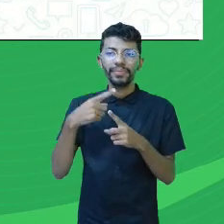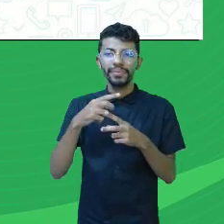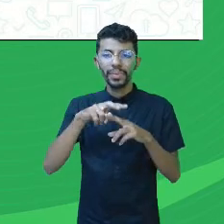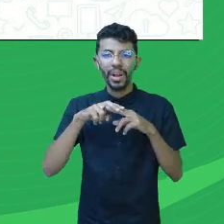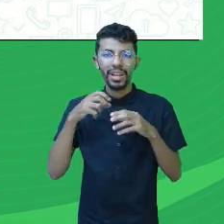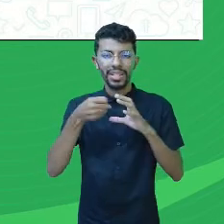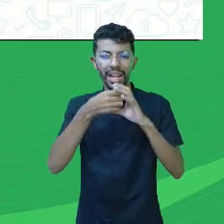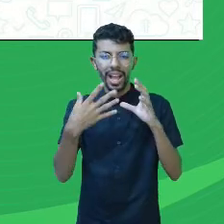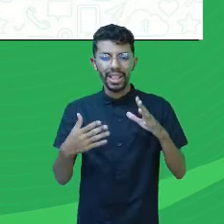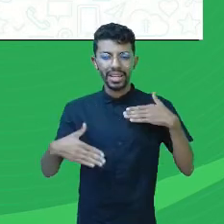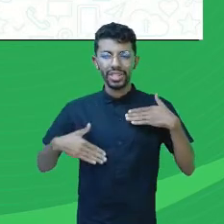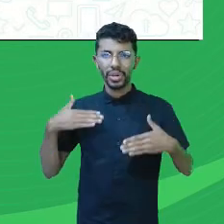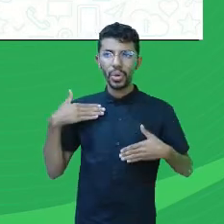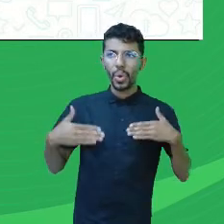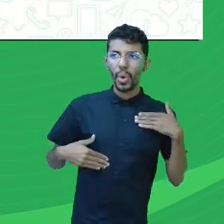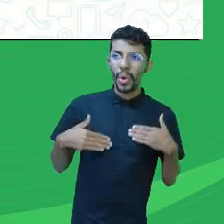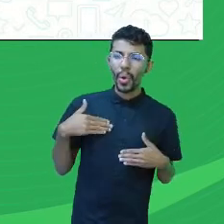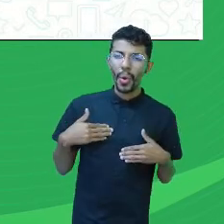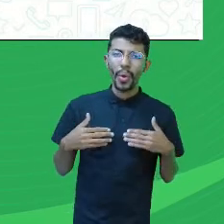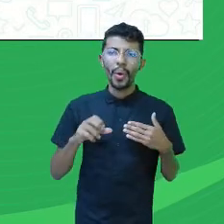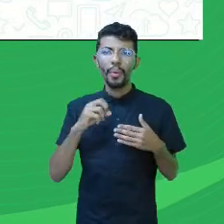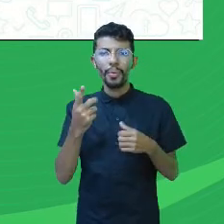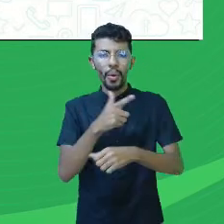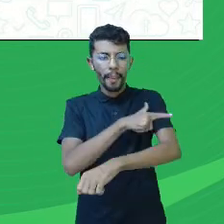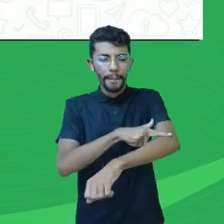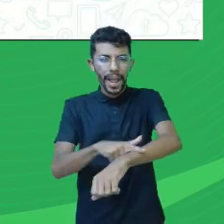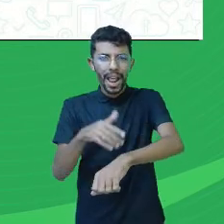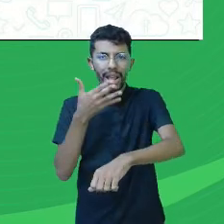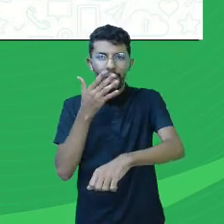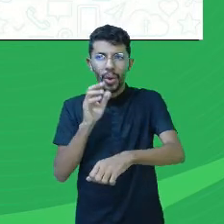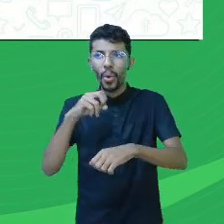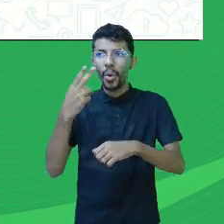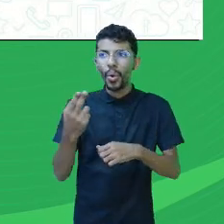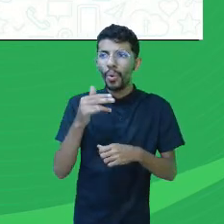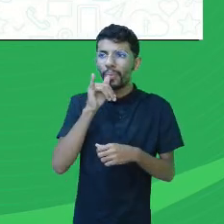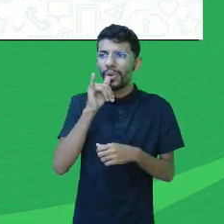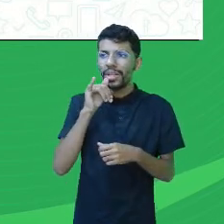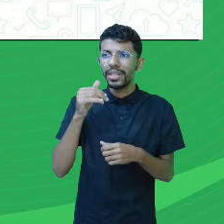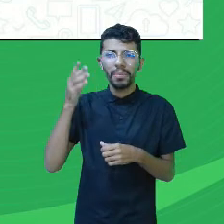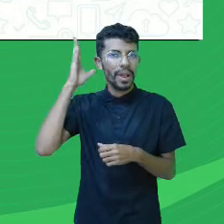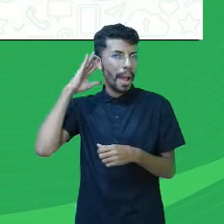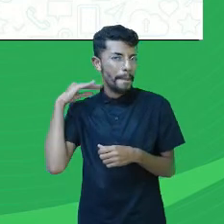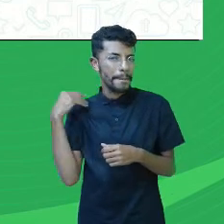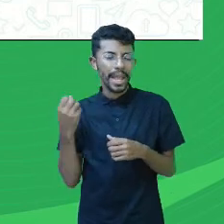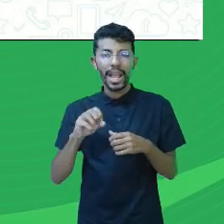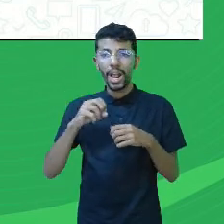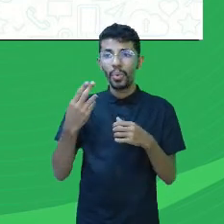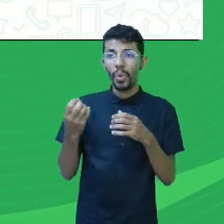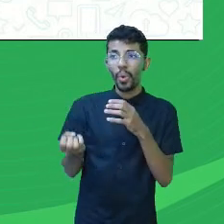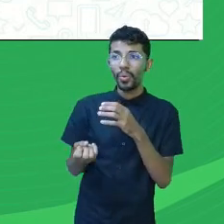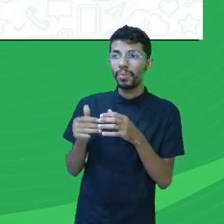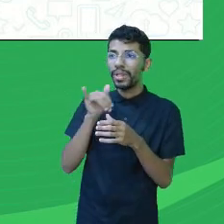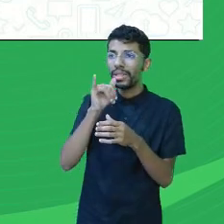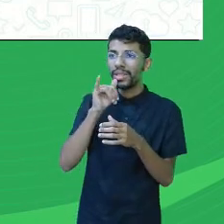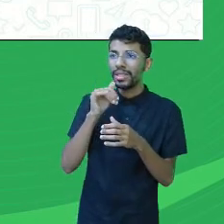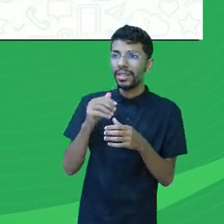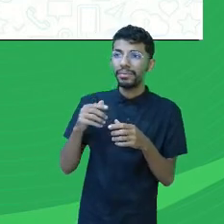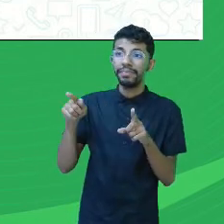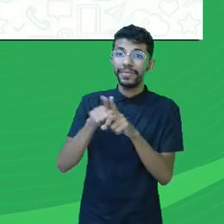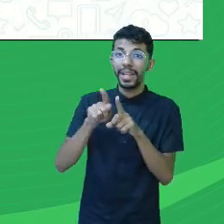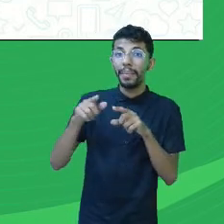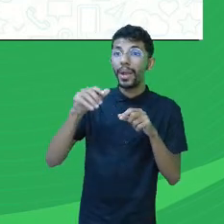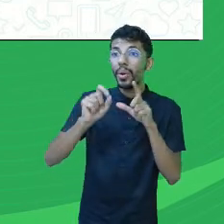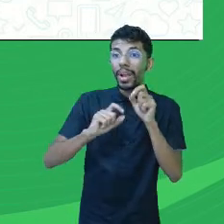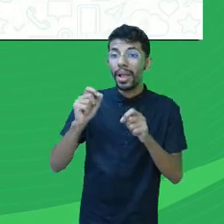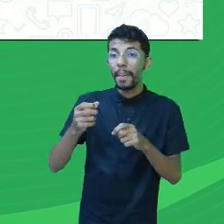característica física de alguém, ou pela cor de pele ou de cabelo, ou por sua origem, de onde ele veio. Também tem muita piada com